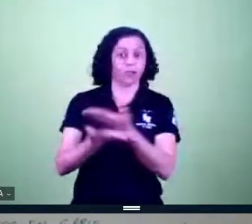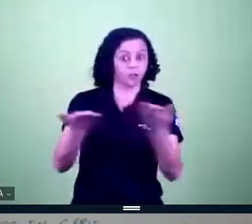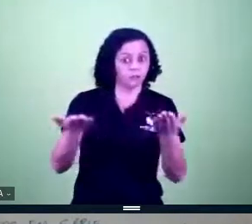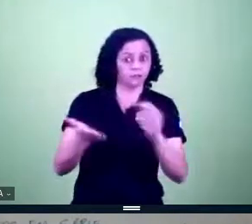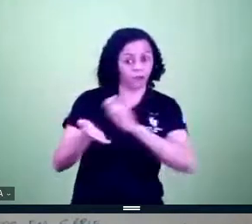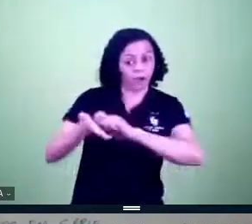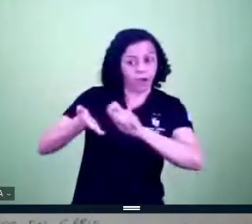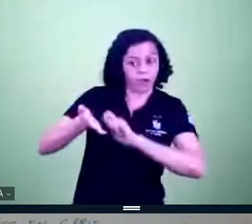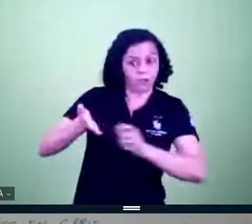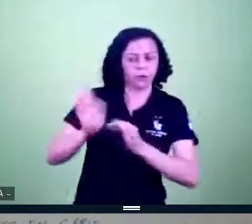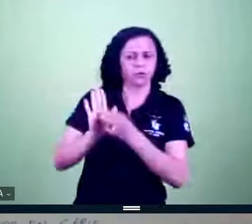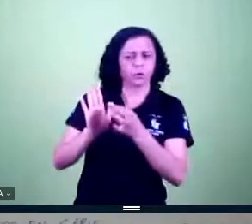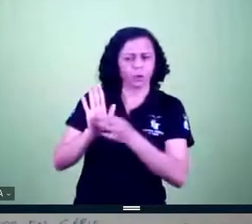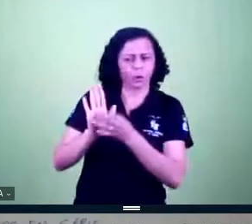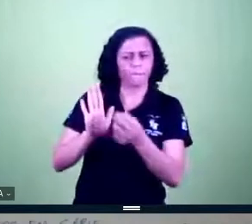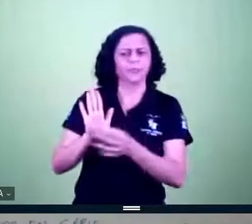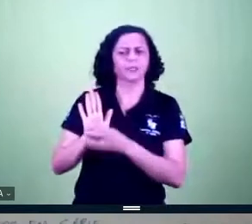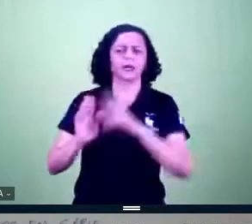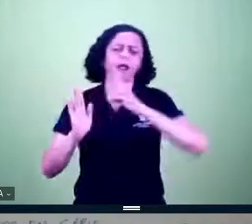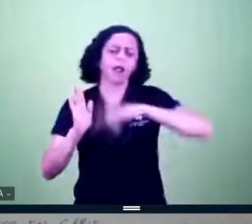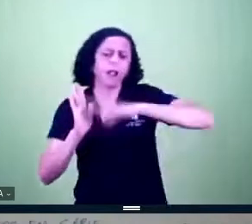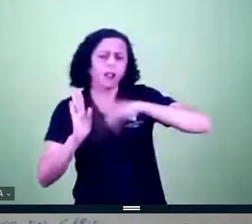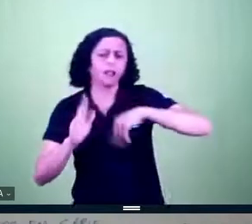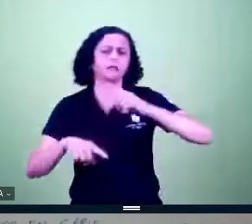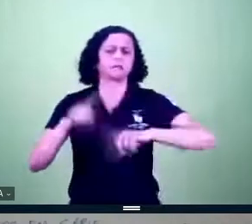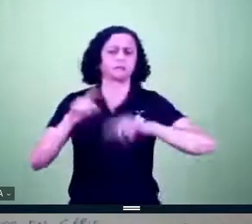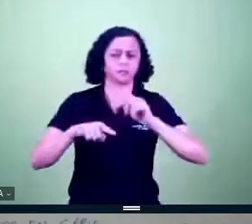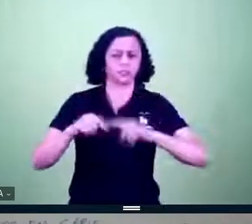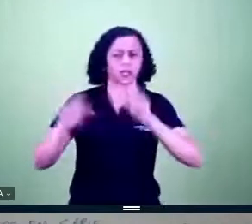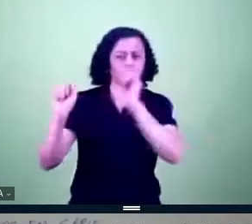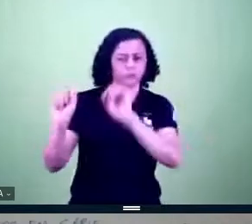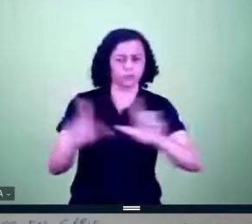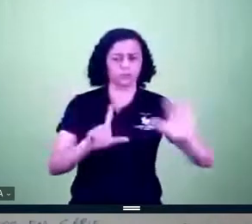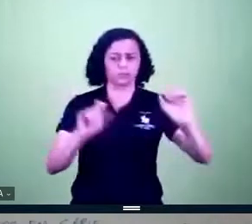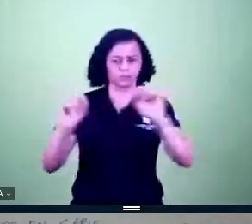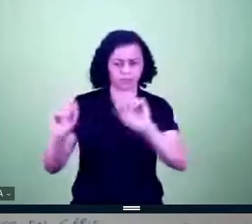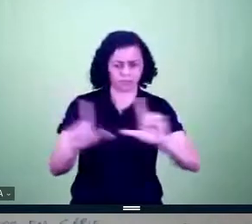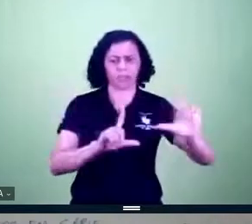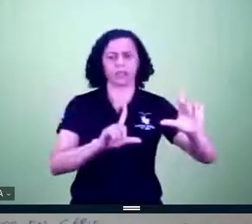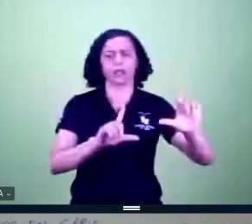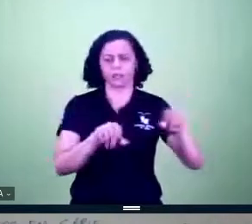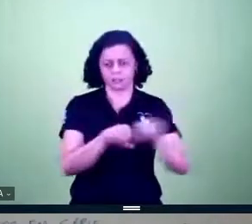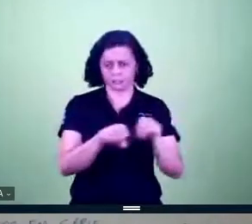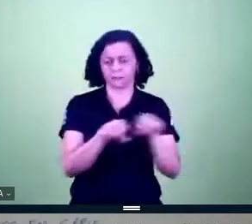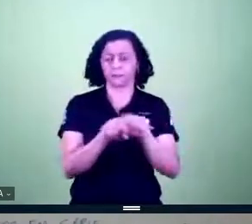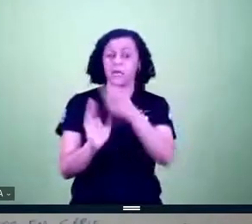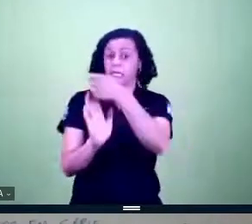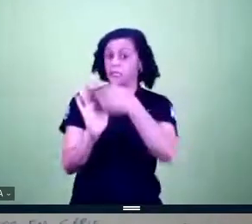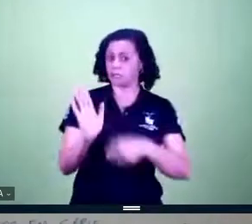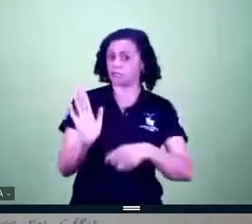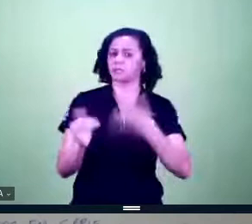fazer comentários, né? Ler o material dos slides, que lá tem mais texto, tem mais